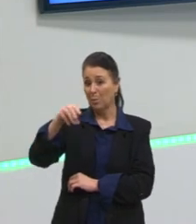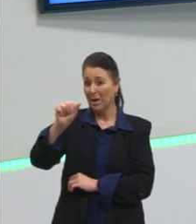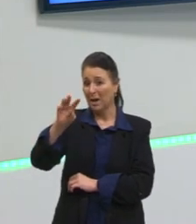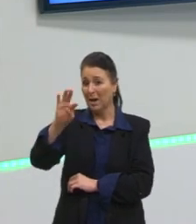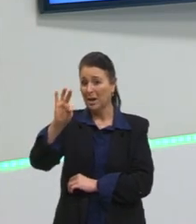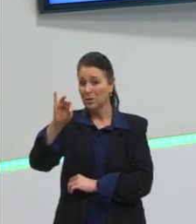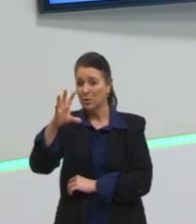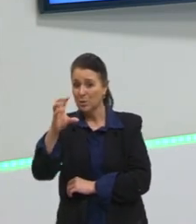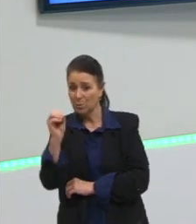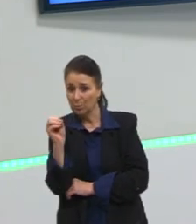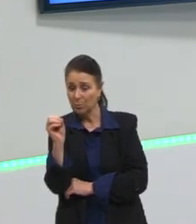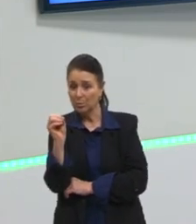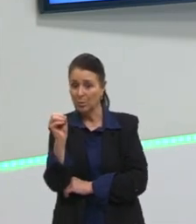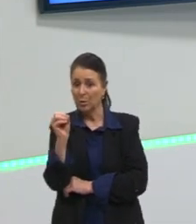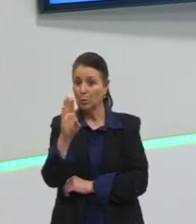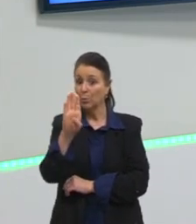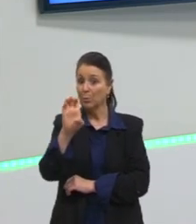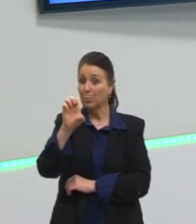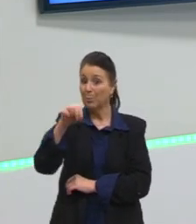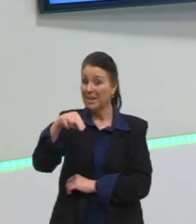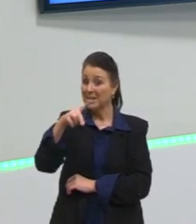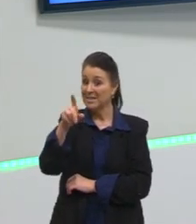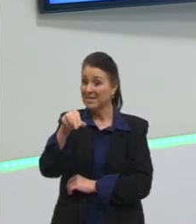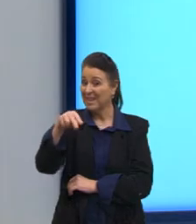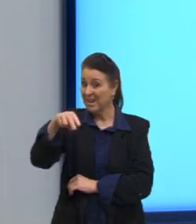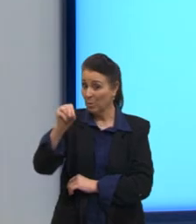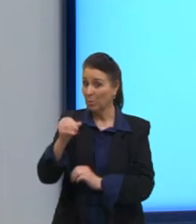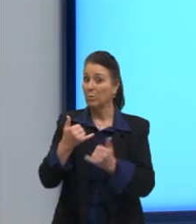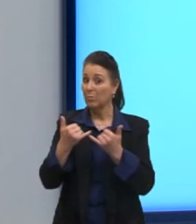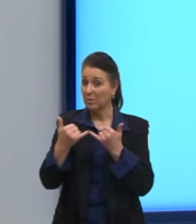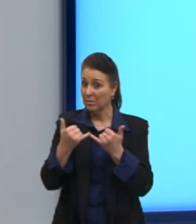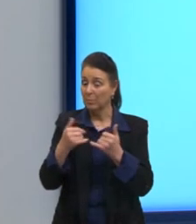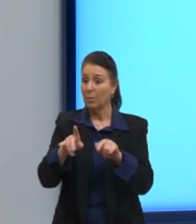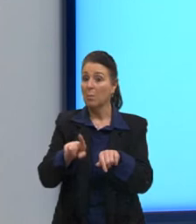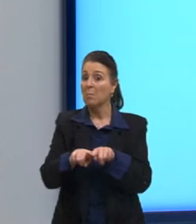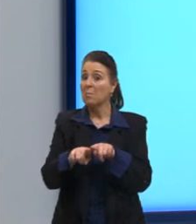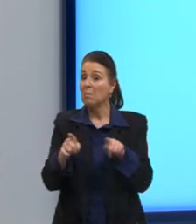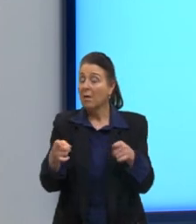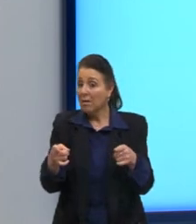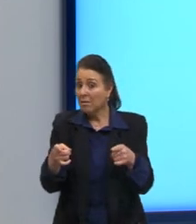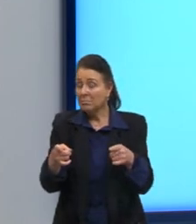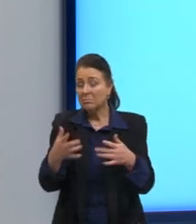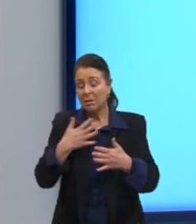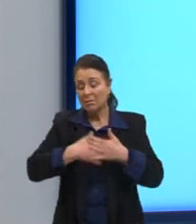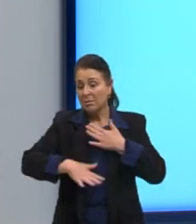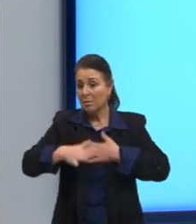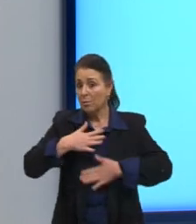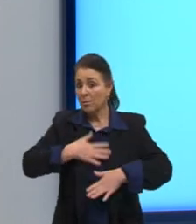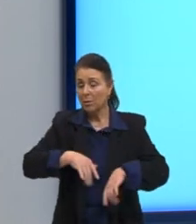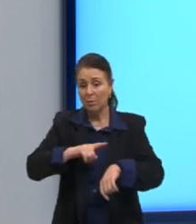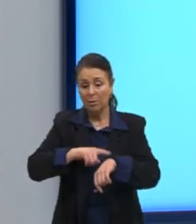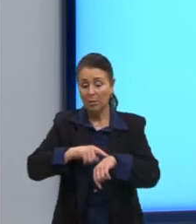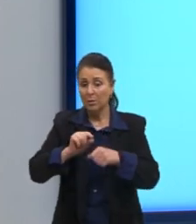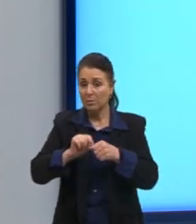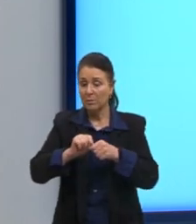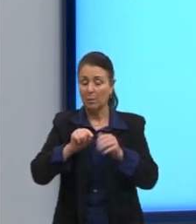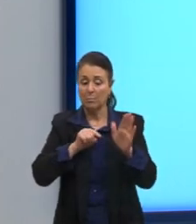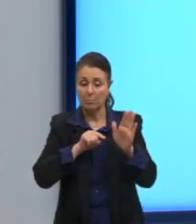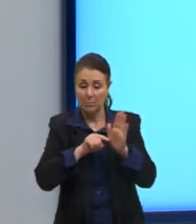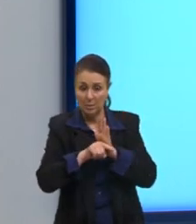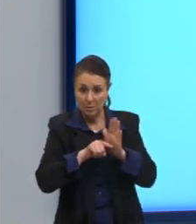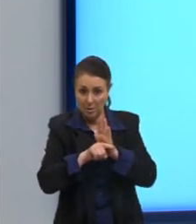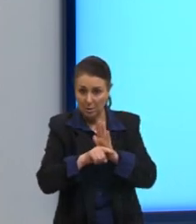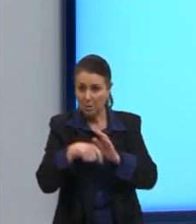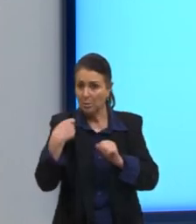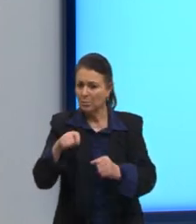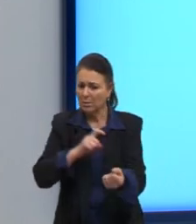dos reagentes a gente precisa entender essas diferenças isso é importante tá mas no mais é tranquilo não precisa não precisa ficar